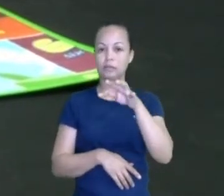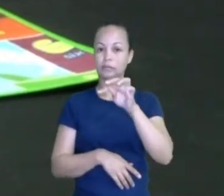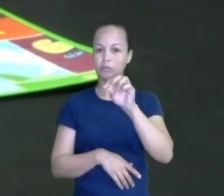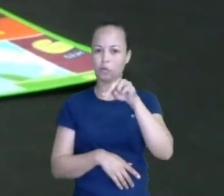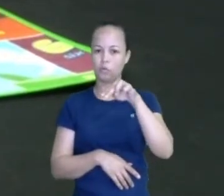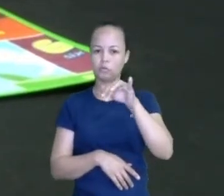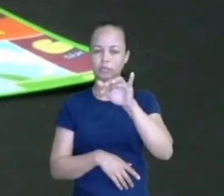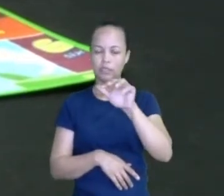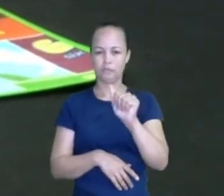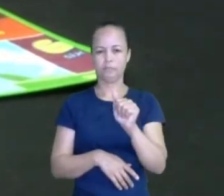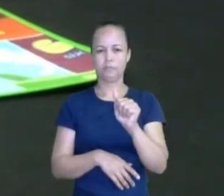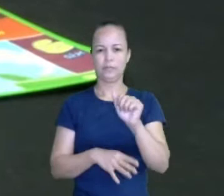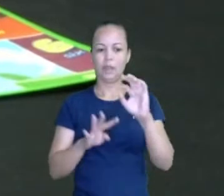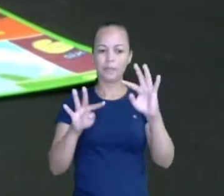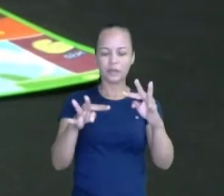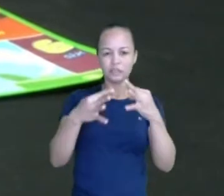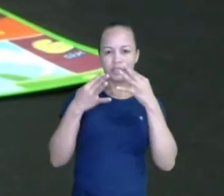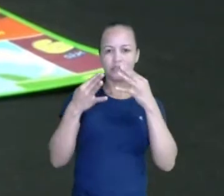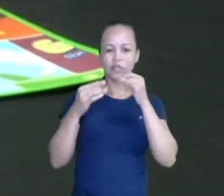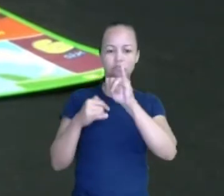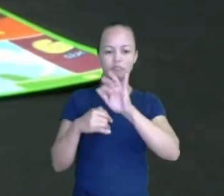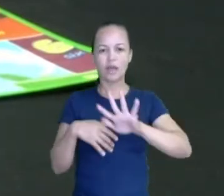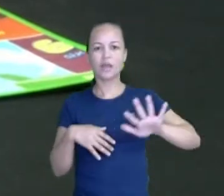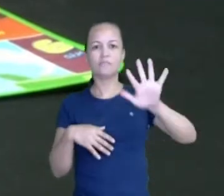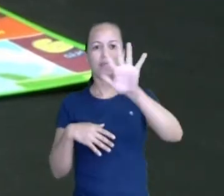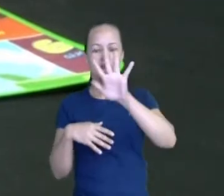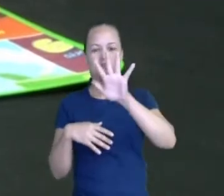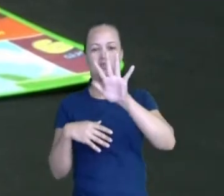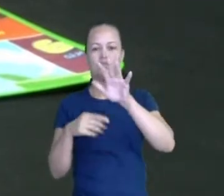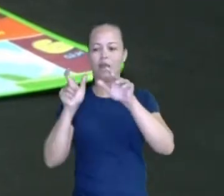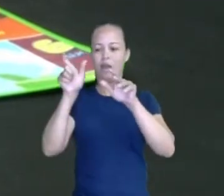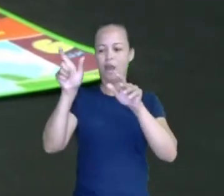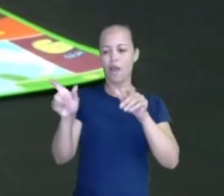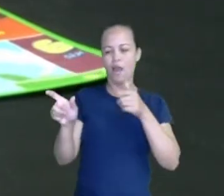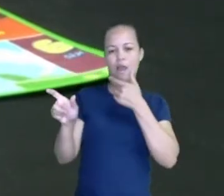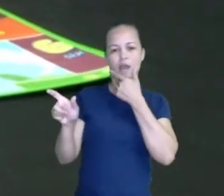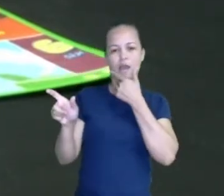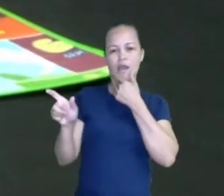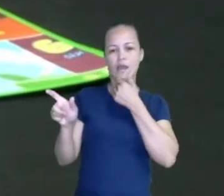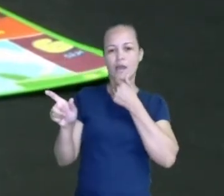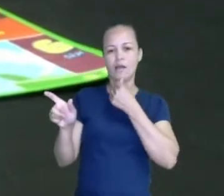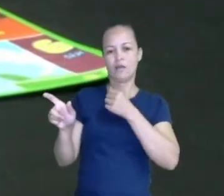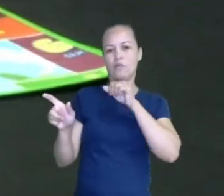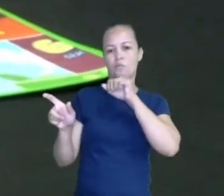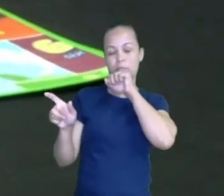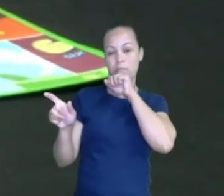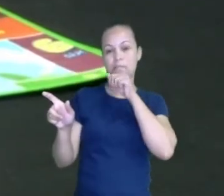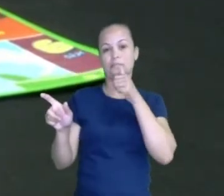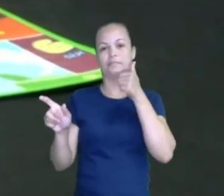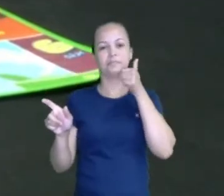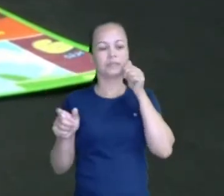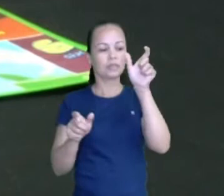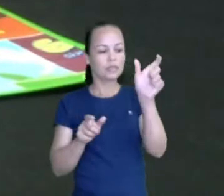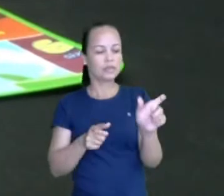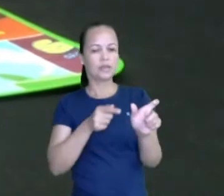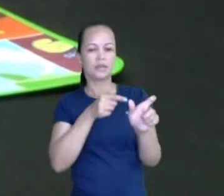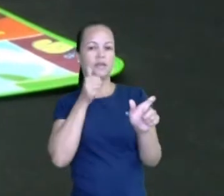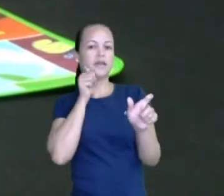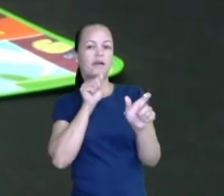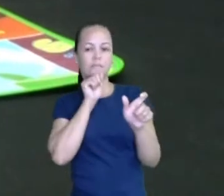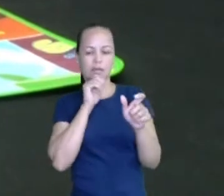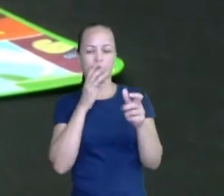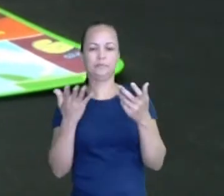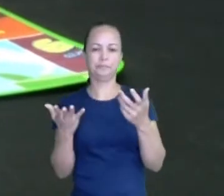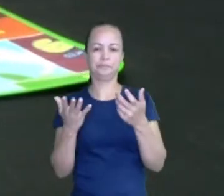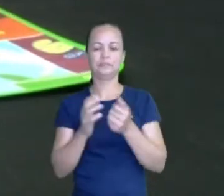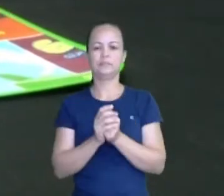Preste atenção nessa imagem aqui, ó. Está a mãe e o pai do Guilherme. Um dia,